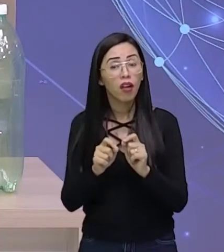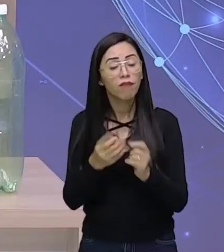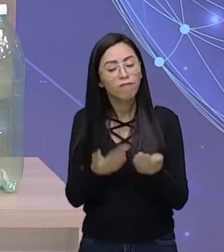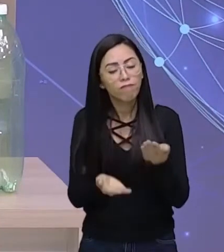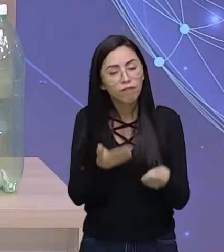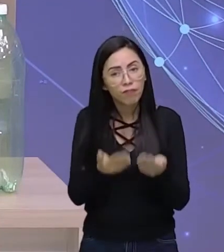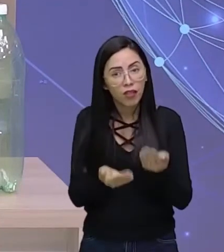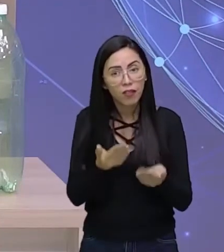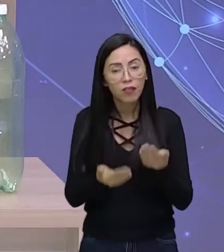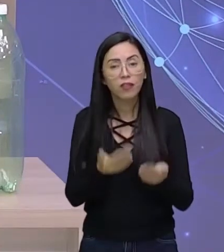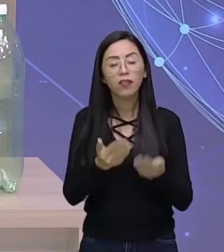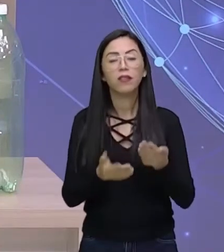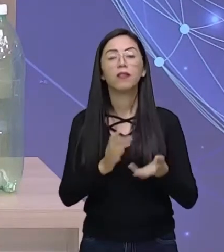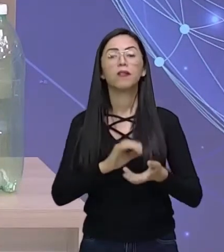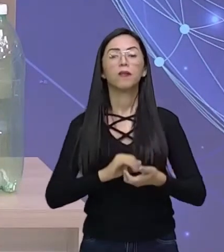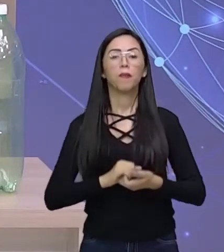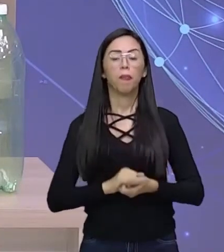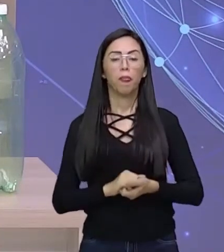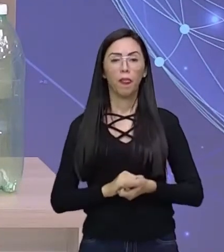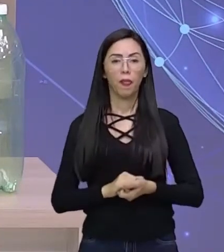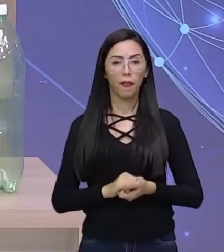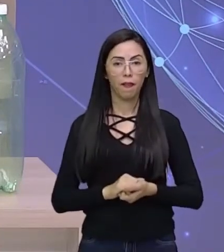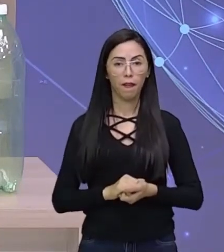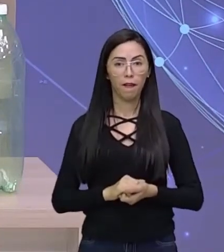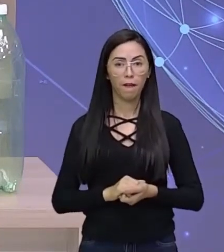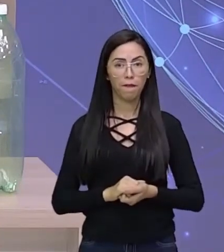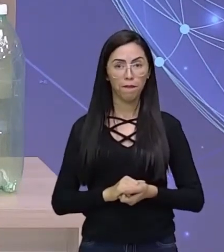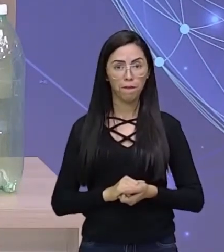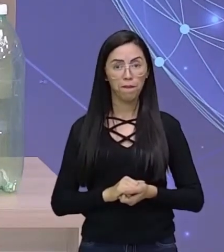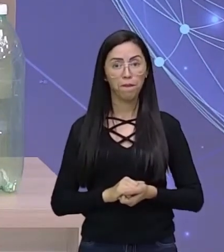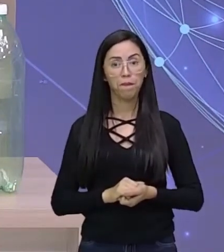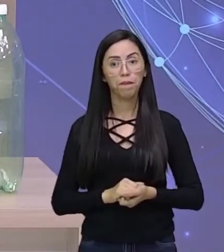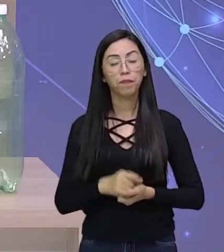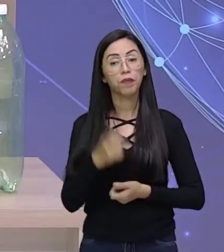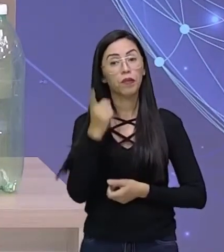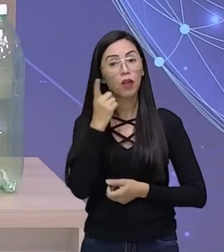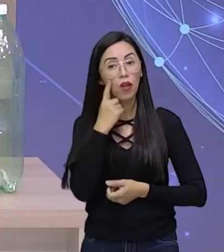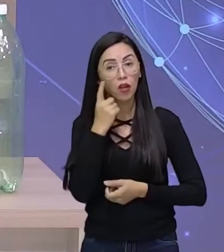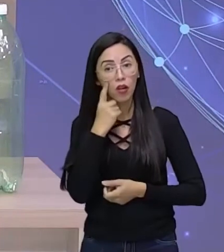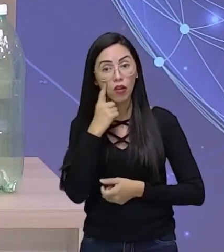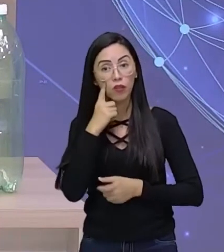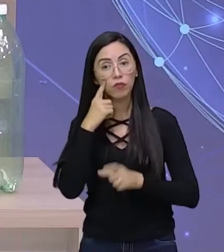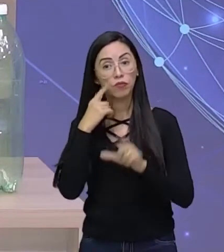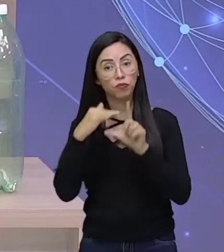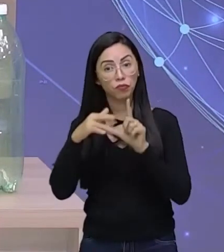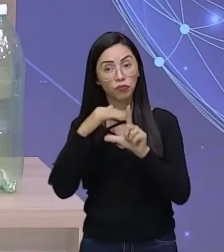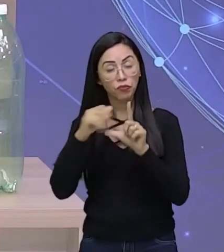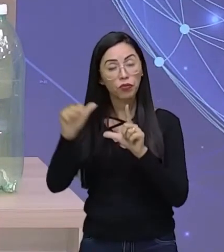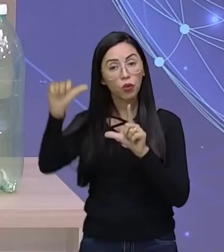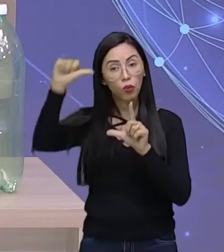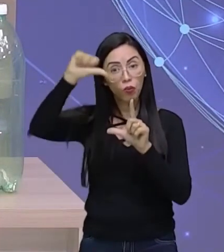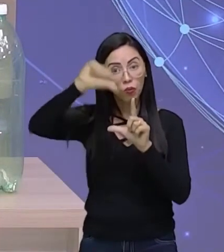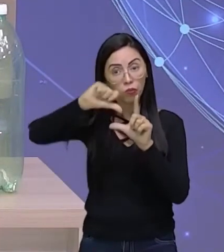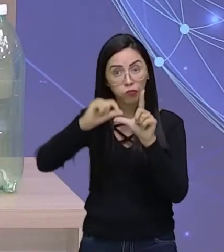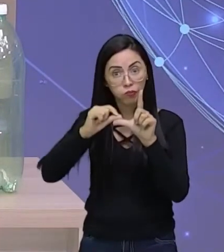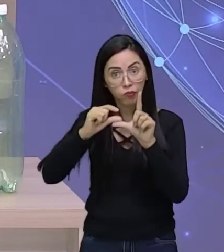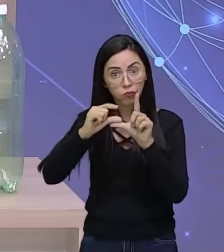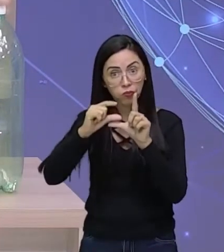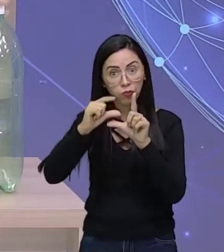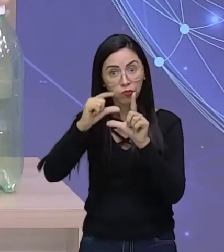A balança. Então, esse é o instrumento convencional, crianças. É o instrumento